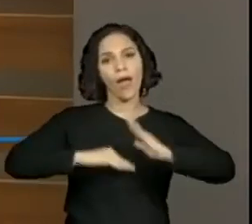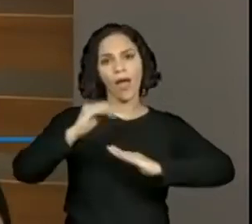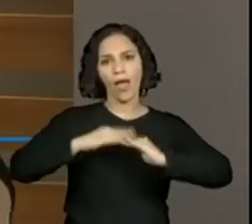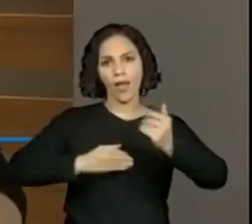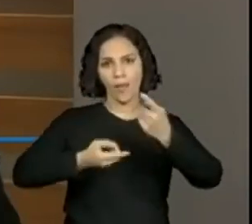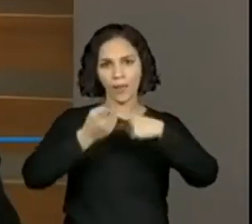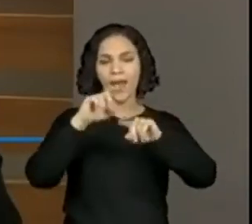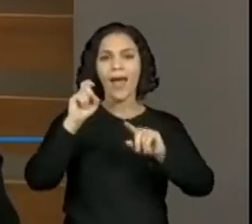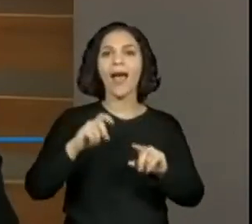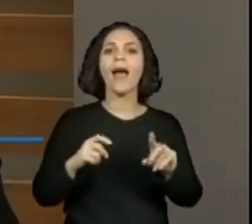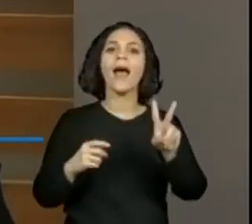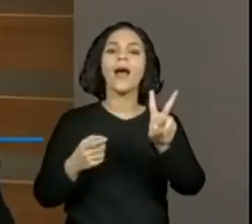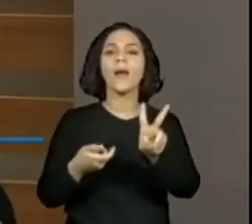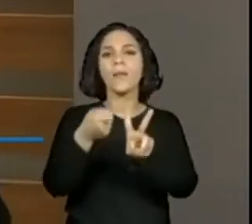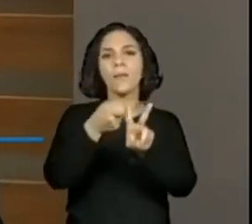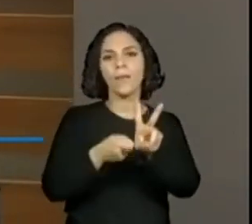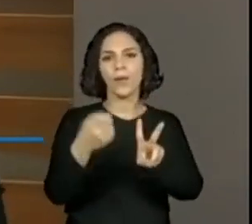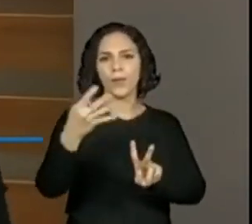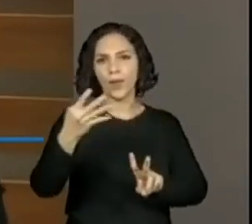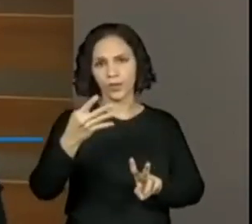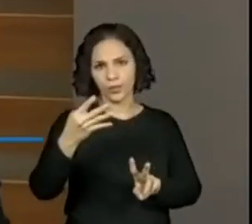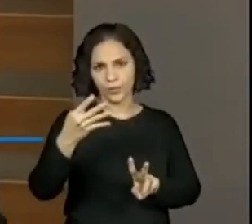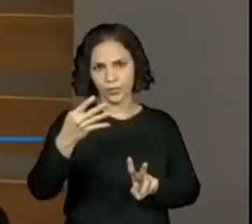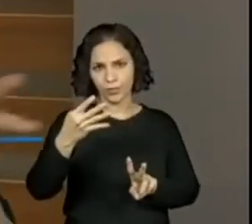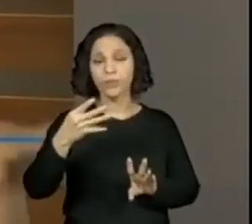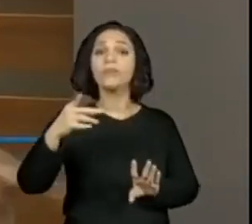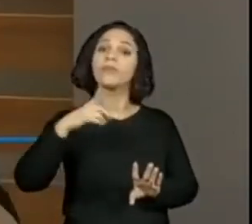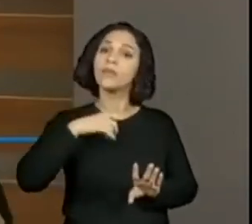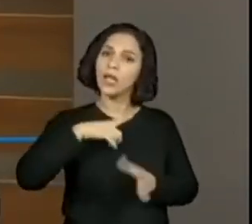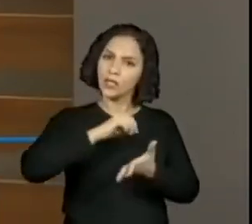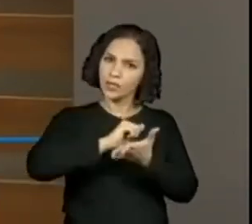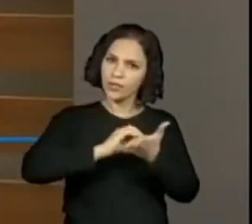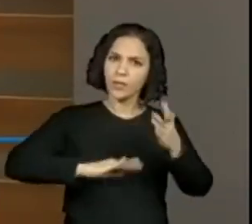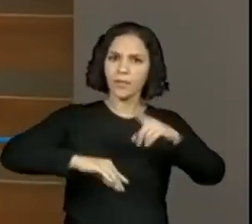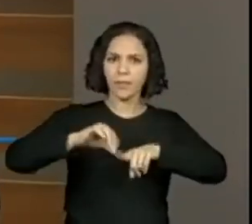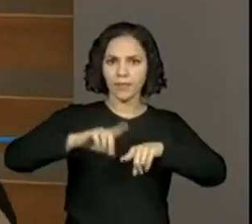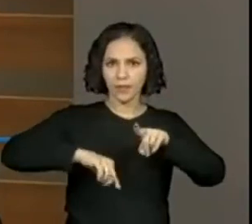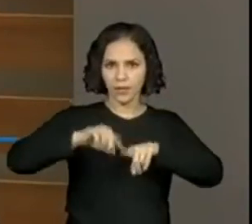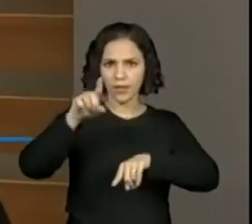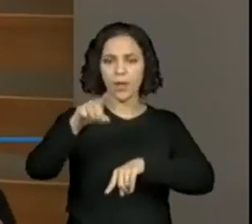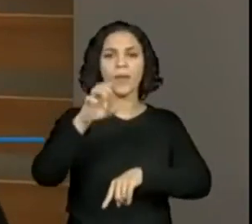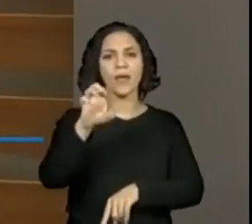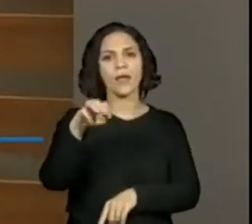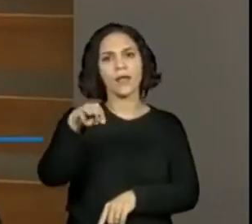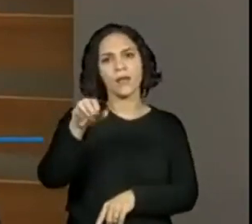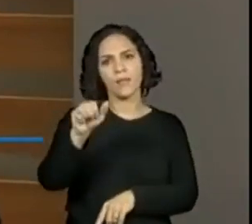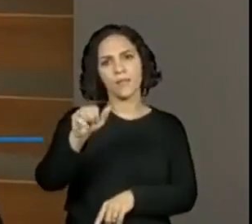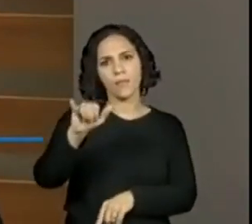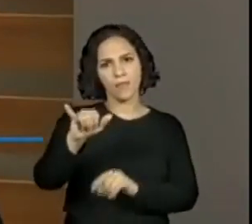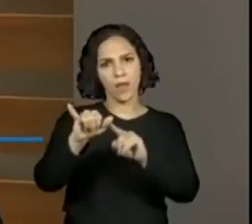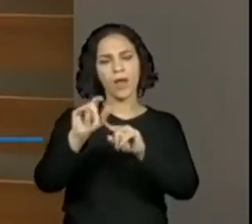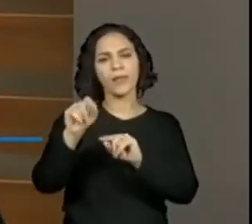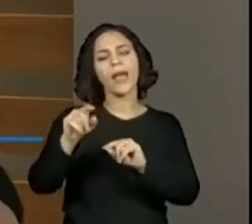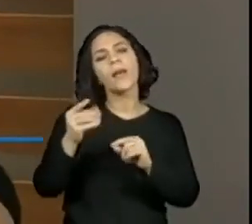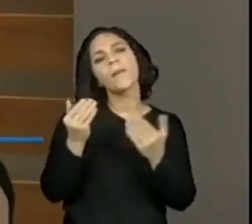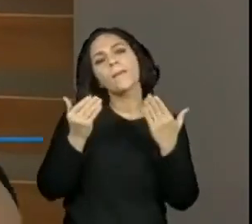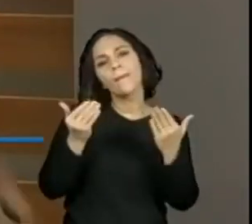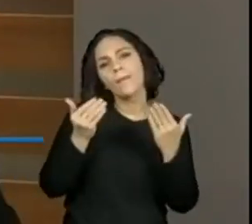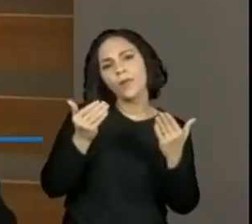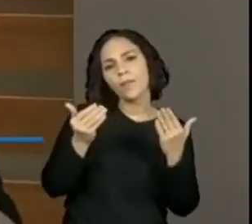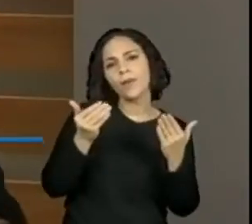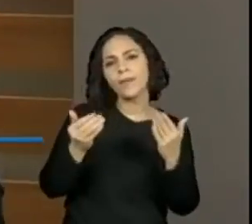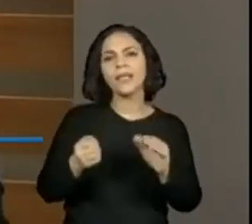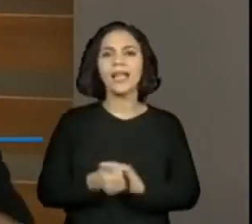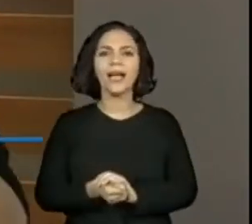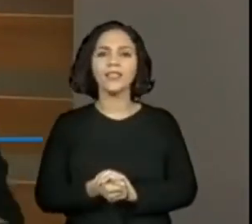nas habilidades do 4º bimestre Ok Tem atividade Sim lá no material do quarto ano não é mai sobre probabilidade Tá mas